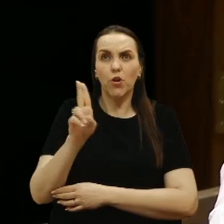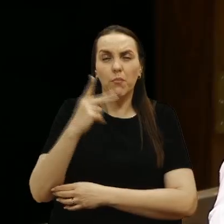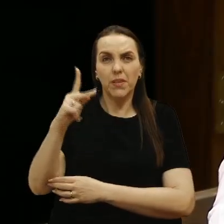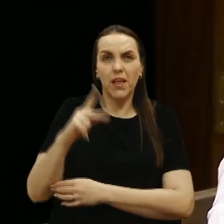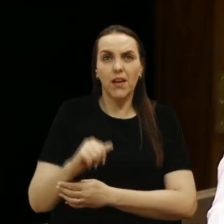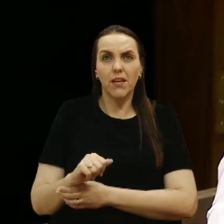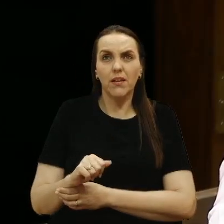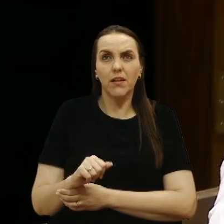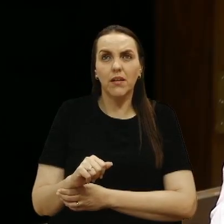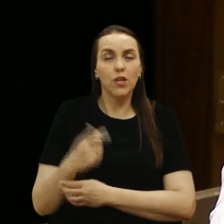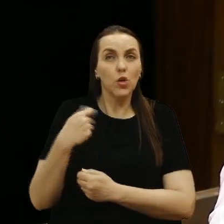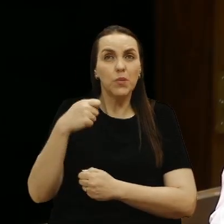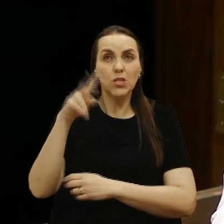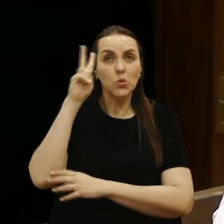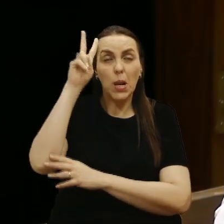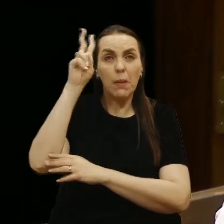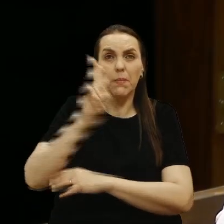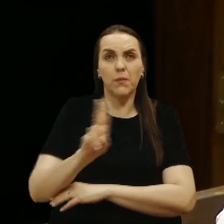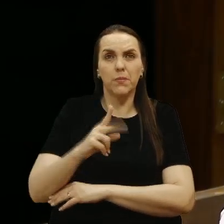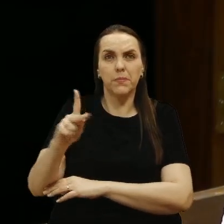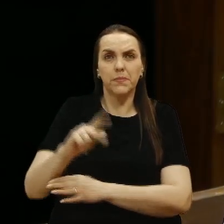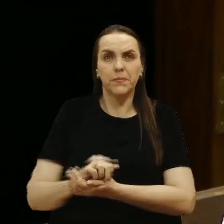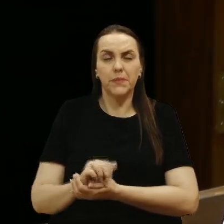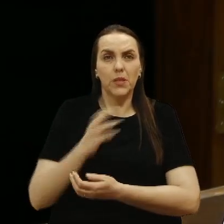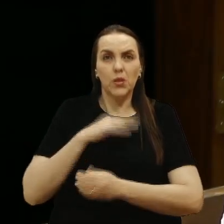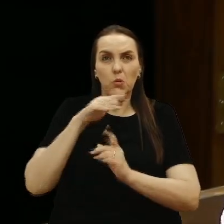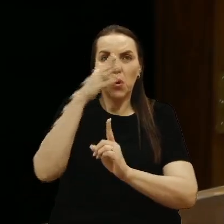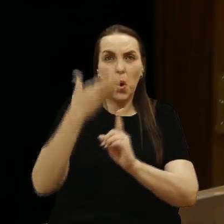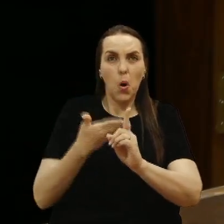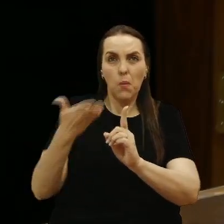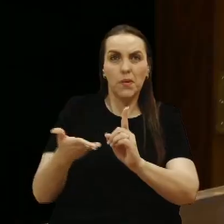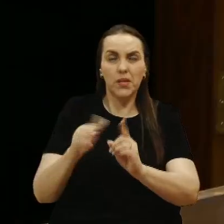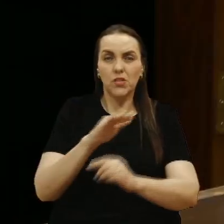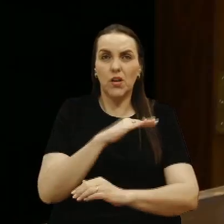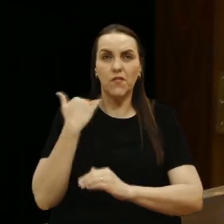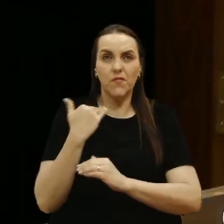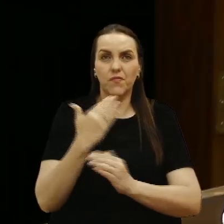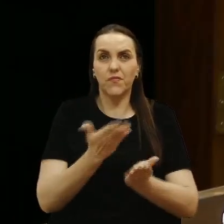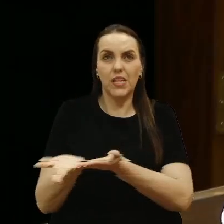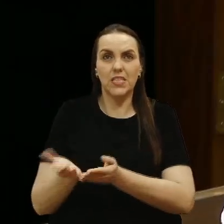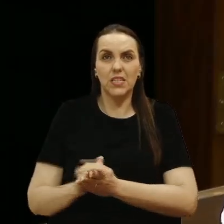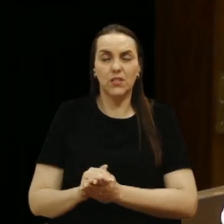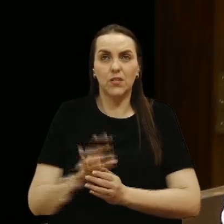nome dela. Não sou aqui, eu não estou aqui para homenagear os falecidos, estou aqui para tentar resolver a vida de